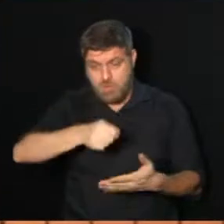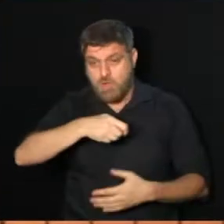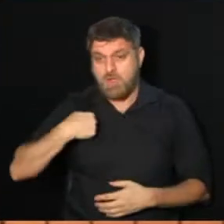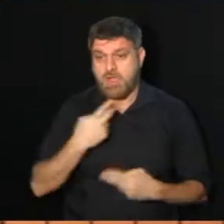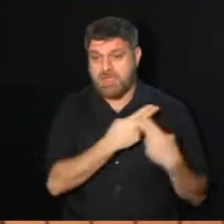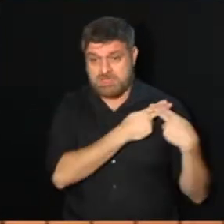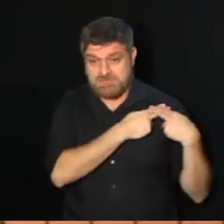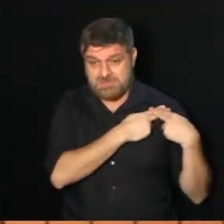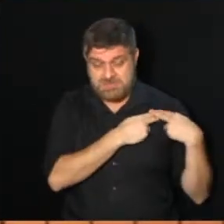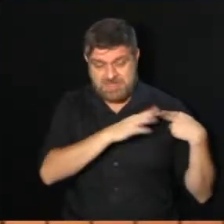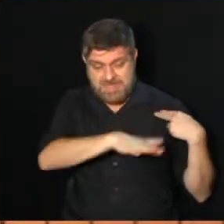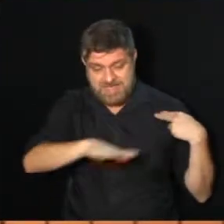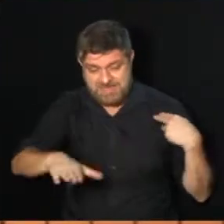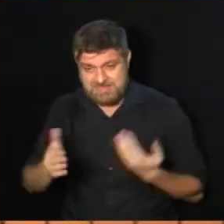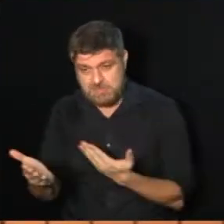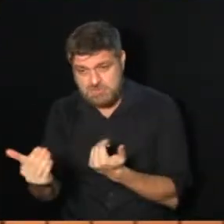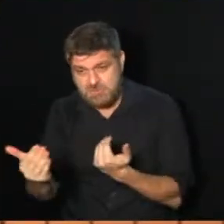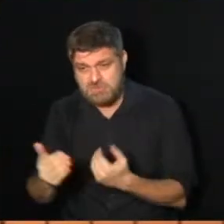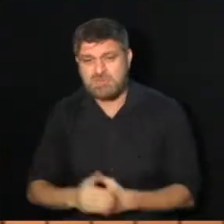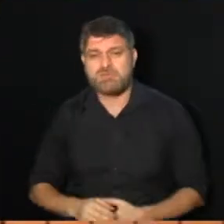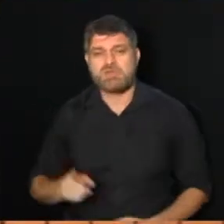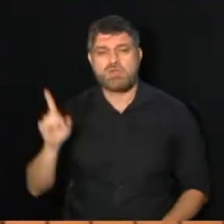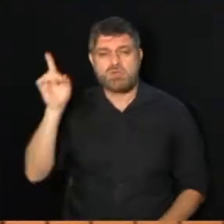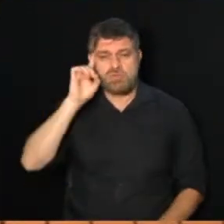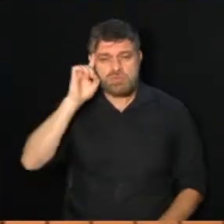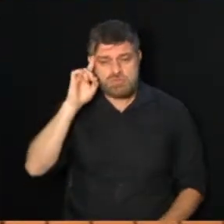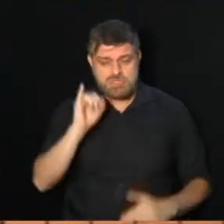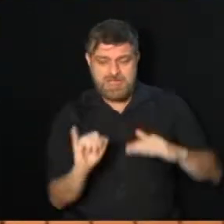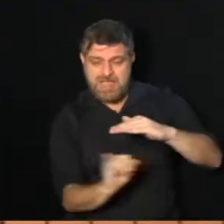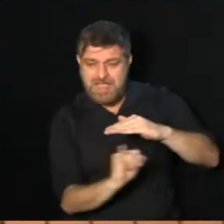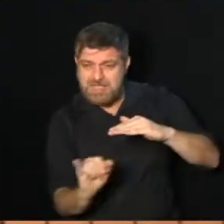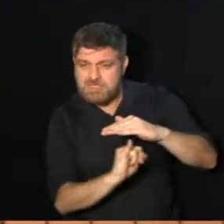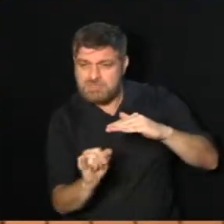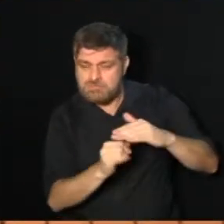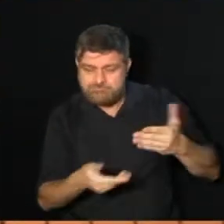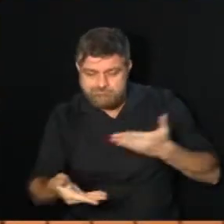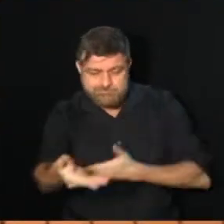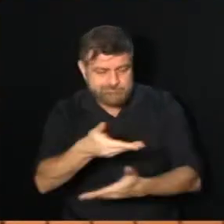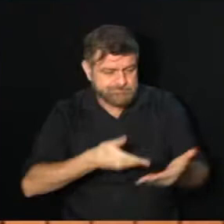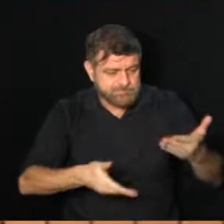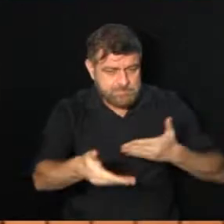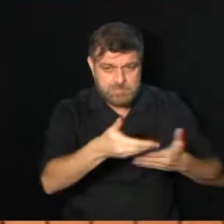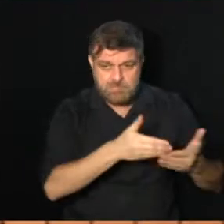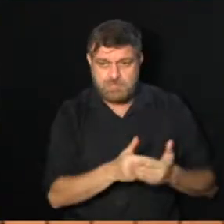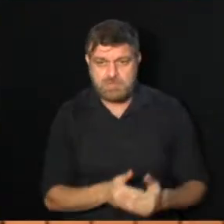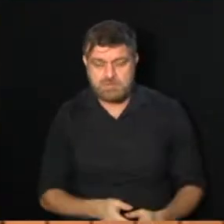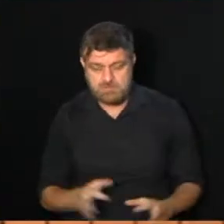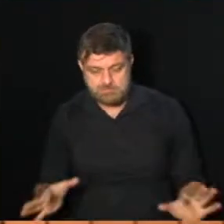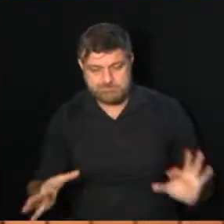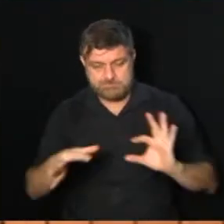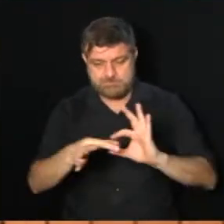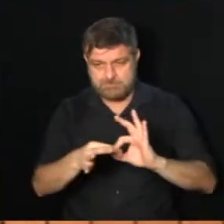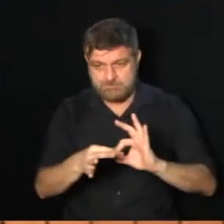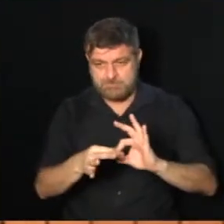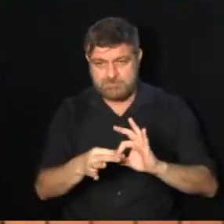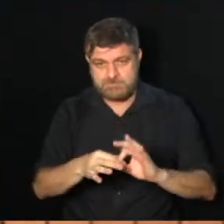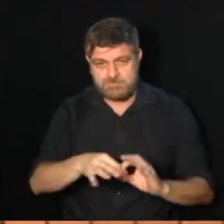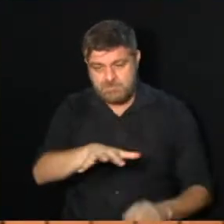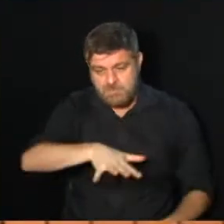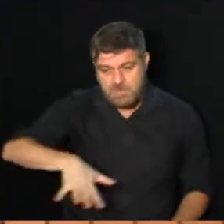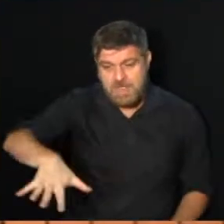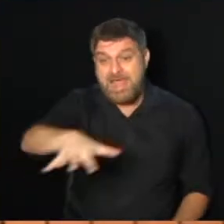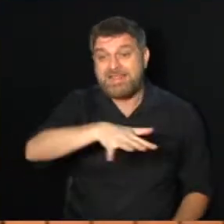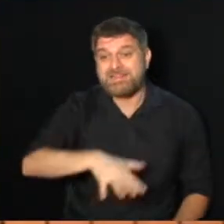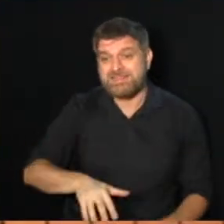Juventude, mas no dia a dia, junto com as instituições, nesse trabalho interinstitucional que é feito no âmbito da infância